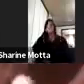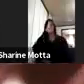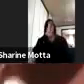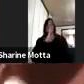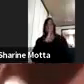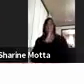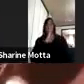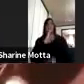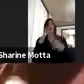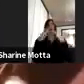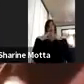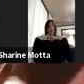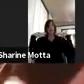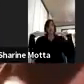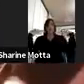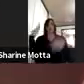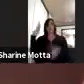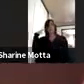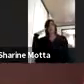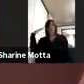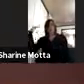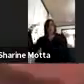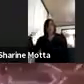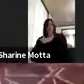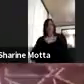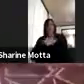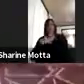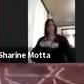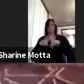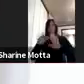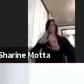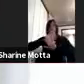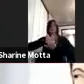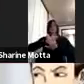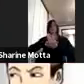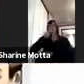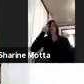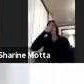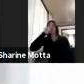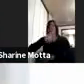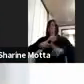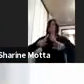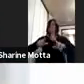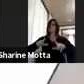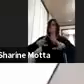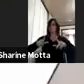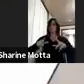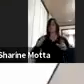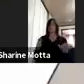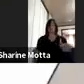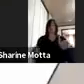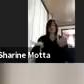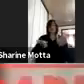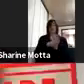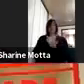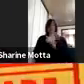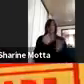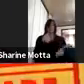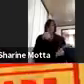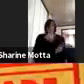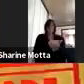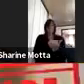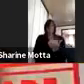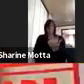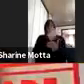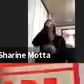encantou, ia ficar famosa. Mas essa história tem outro lado. Chegando lá, ela recebeu a conta que deveria pagar e foi